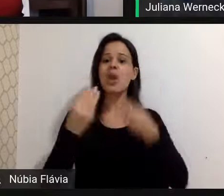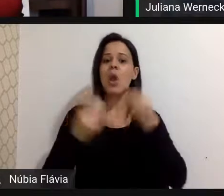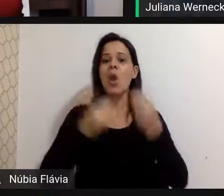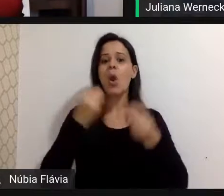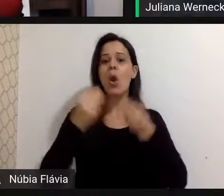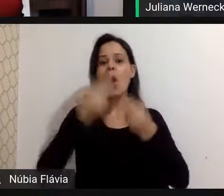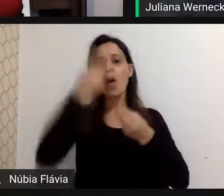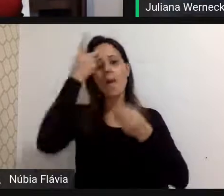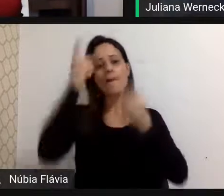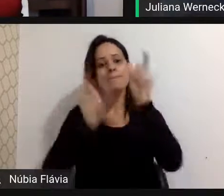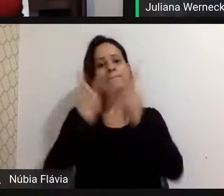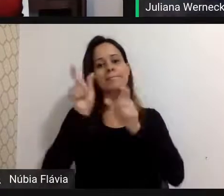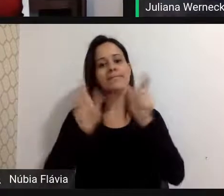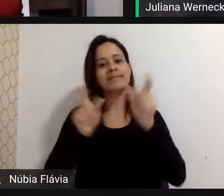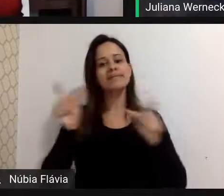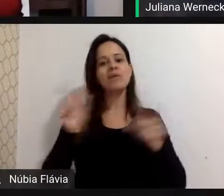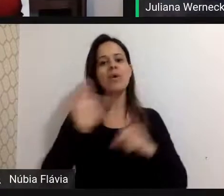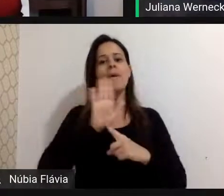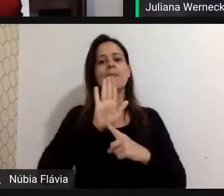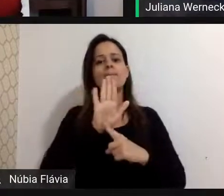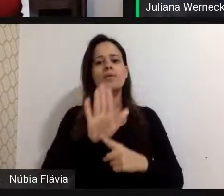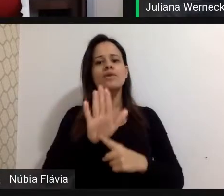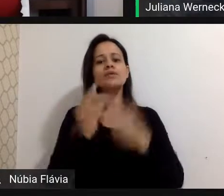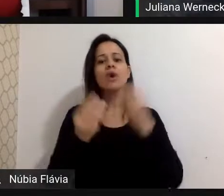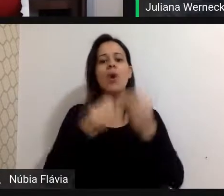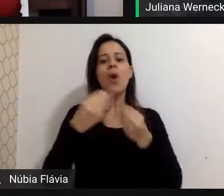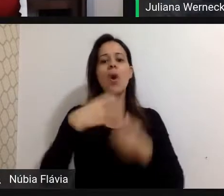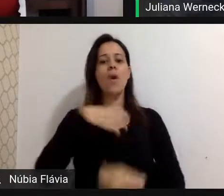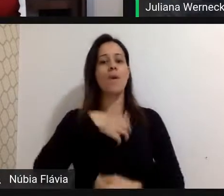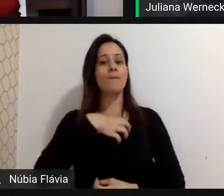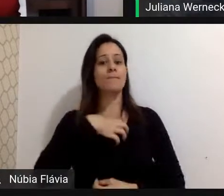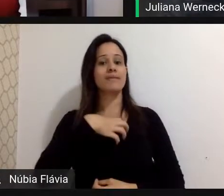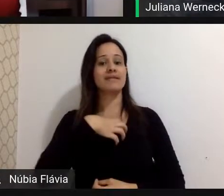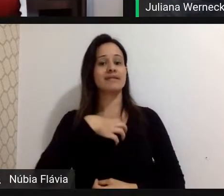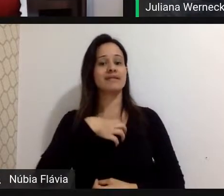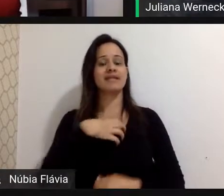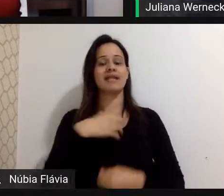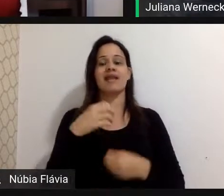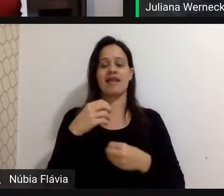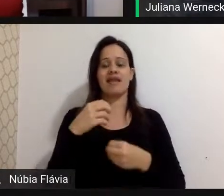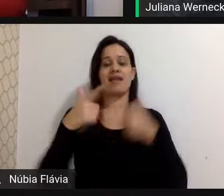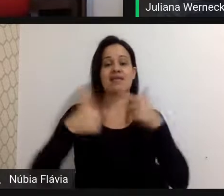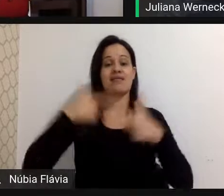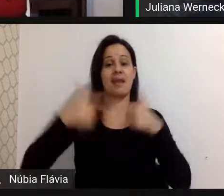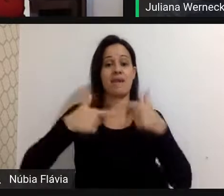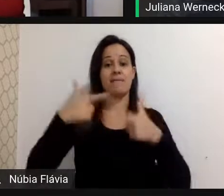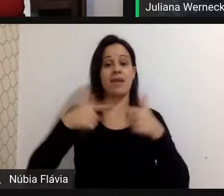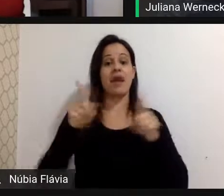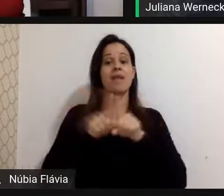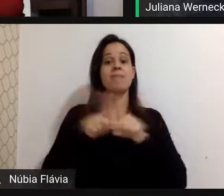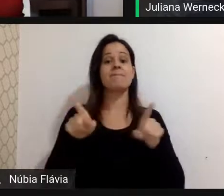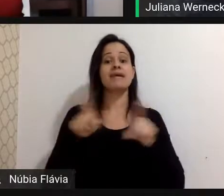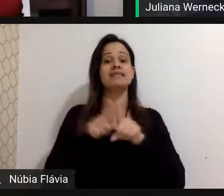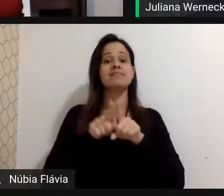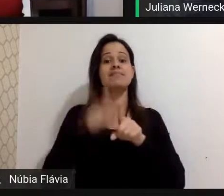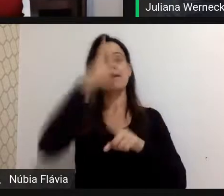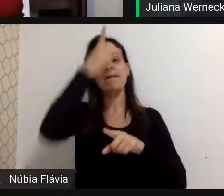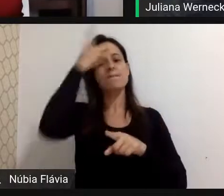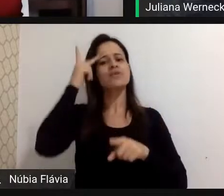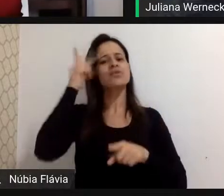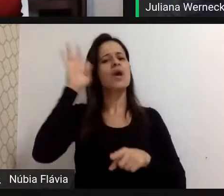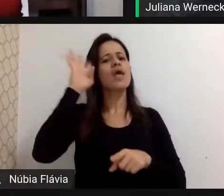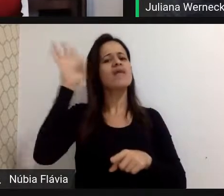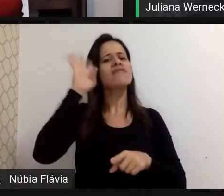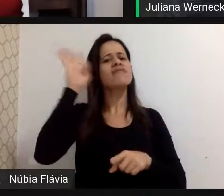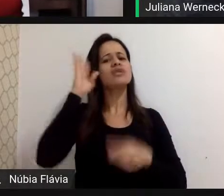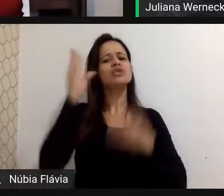não somente mostrando a maneira como eu faço as minhas atividades, mas fazendo as pessoas refletirem sobre a